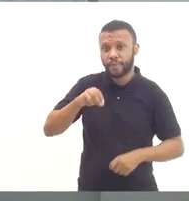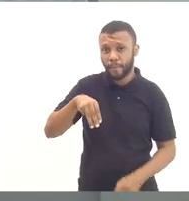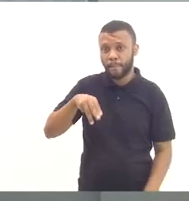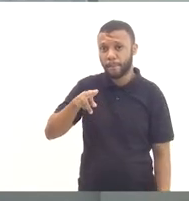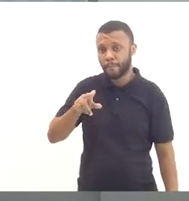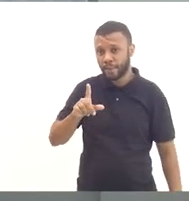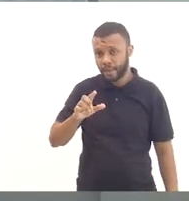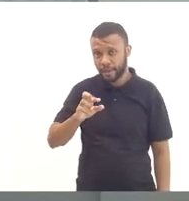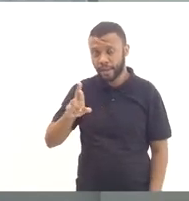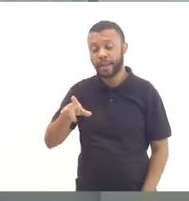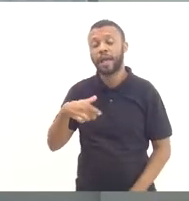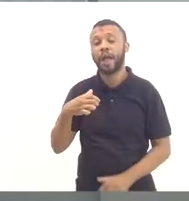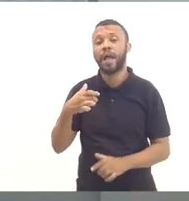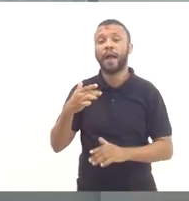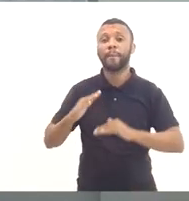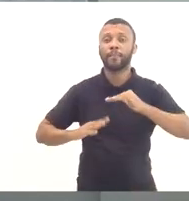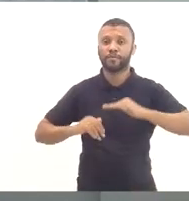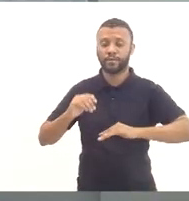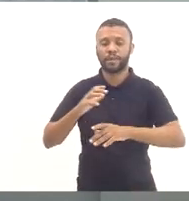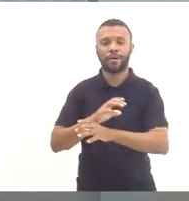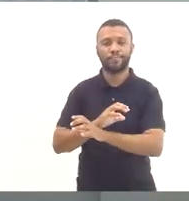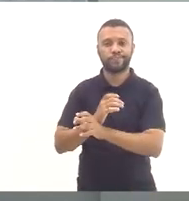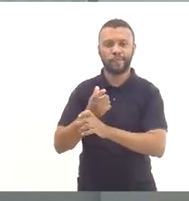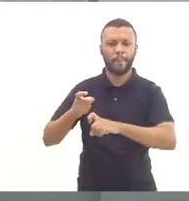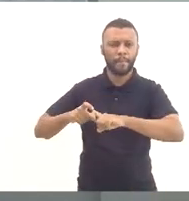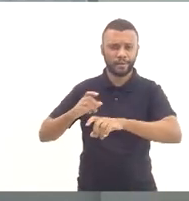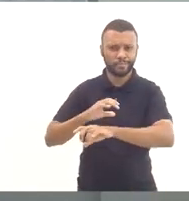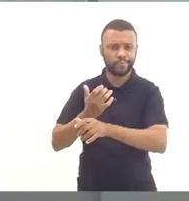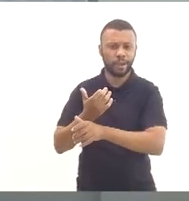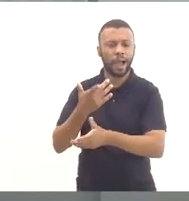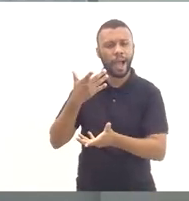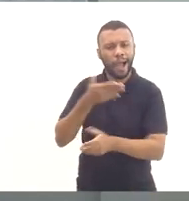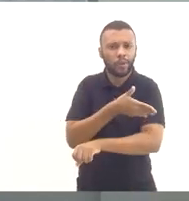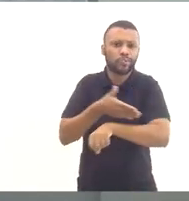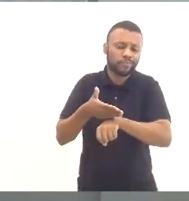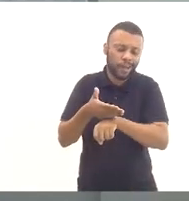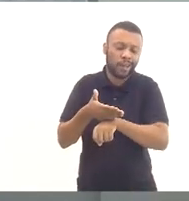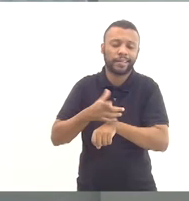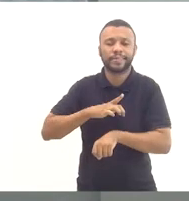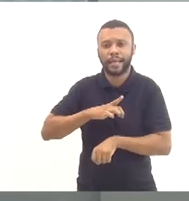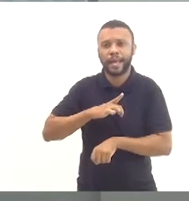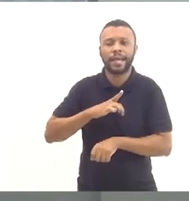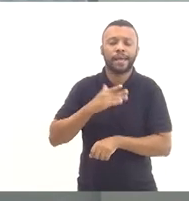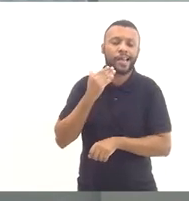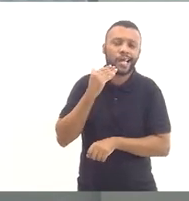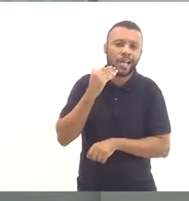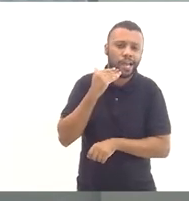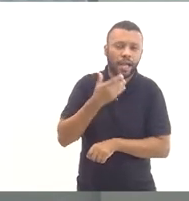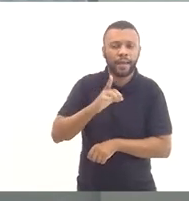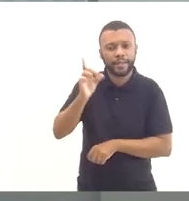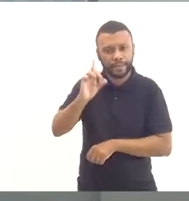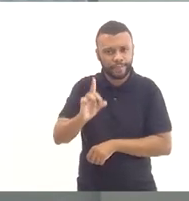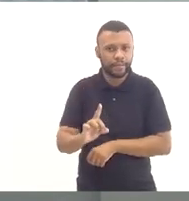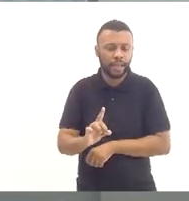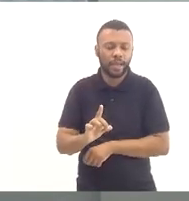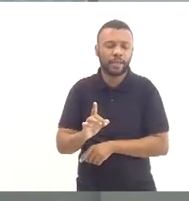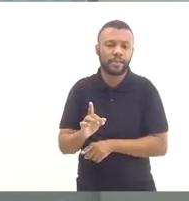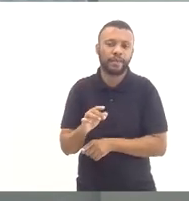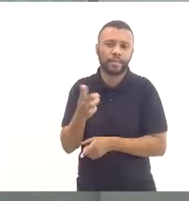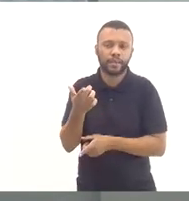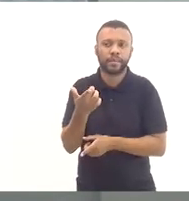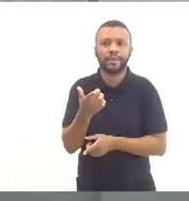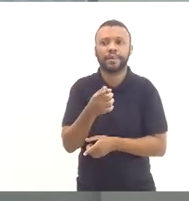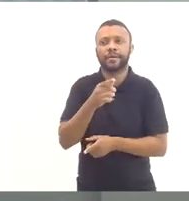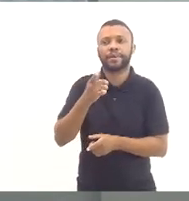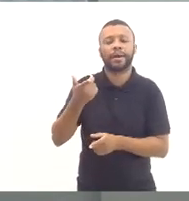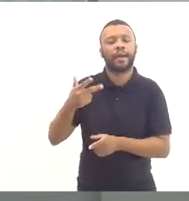é um ortopedista é acostumado a lidar com pessoas que tende a 1 e tem deficiência tem lesão né Oh e atrás ela em pé